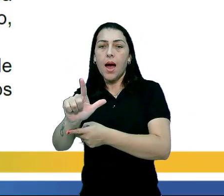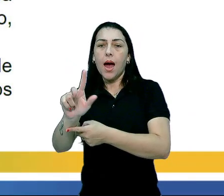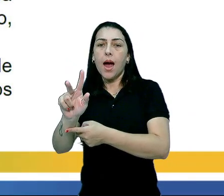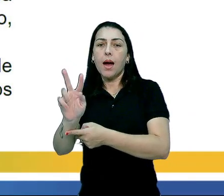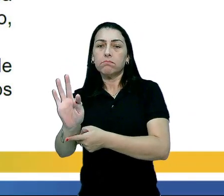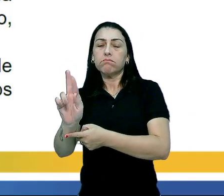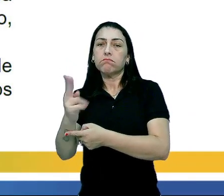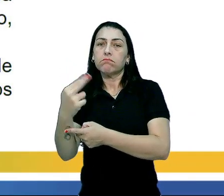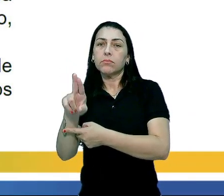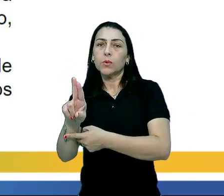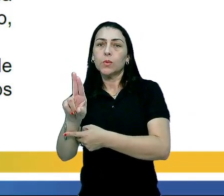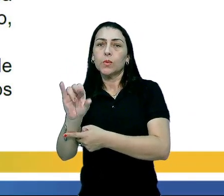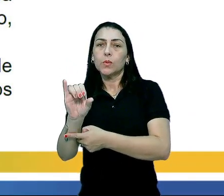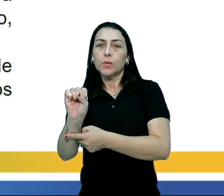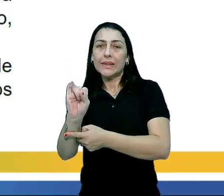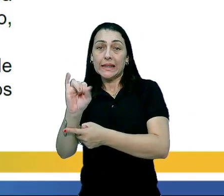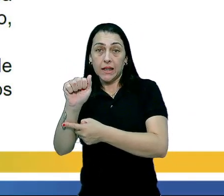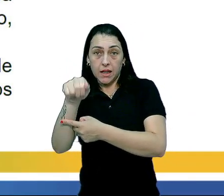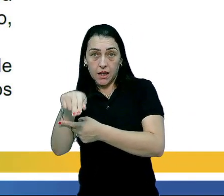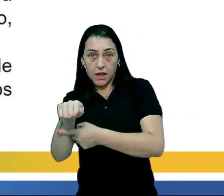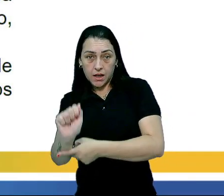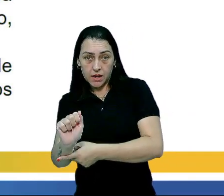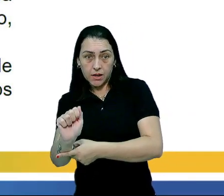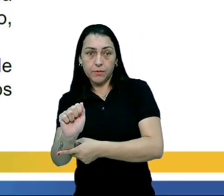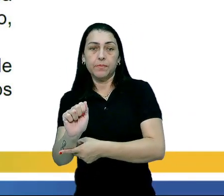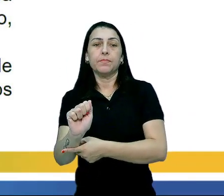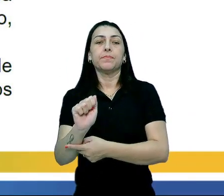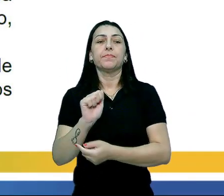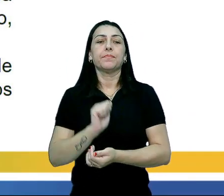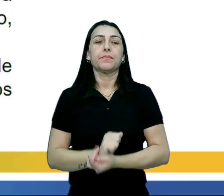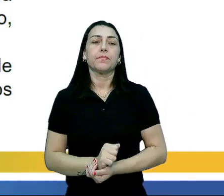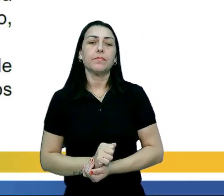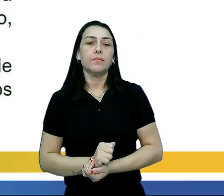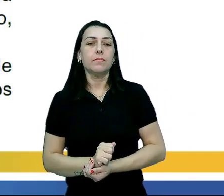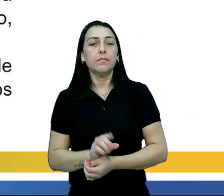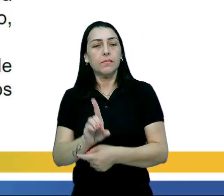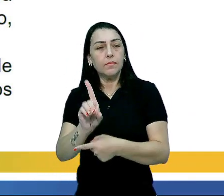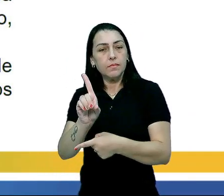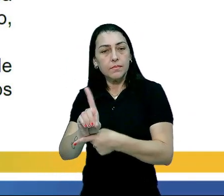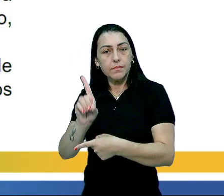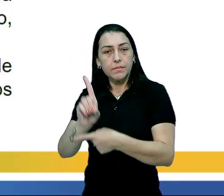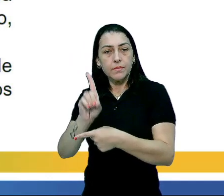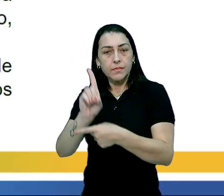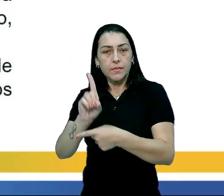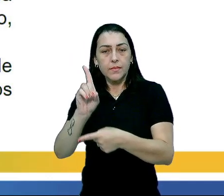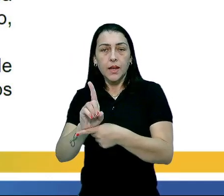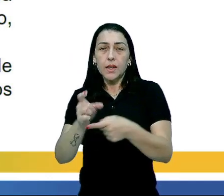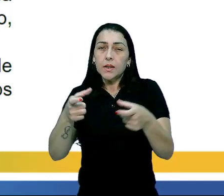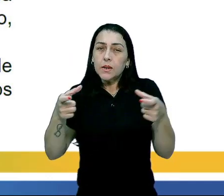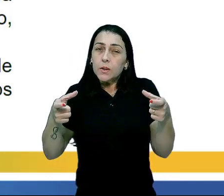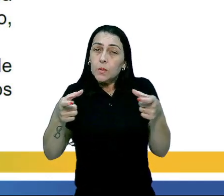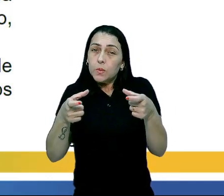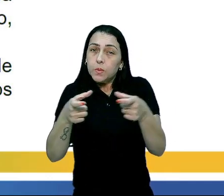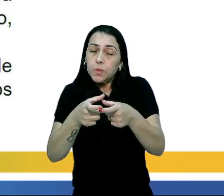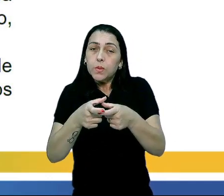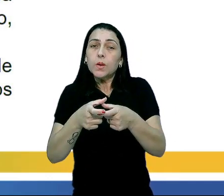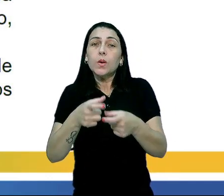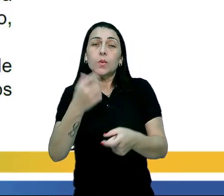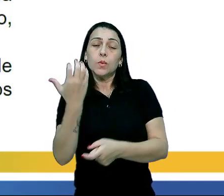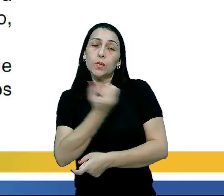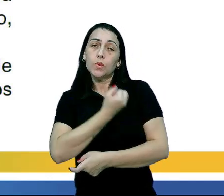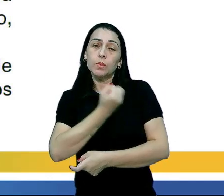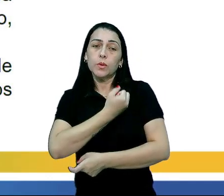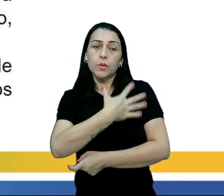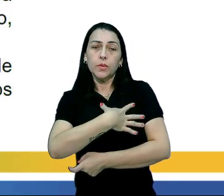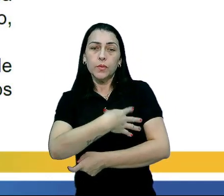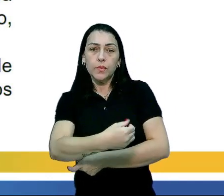reconhecidamente aí teorias como eu acabei de explicar, que são teorias neomalthusianas. Letra D. A redução